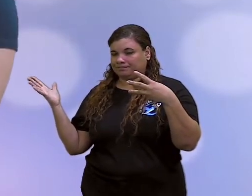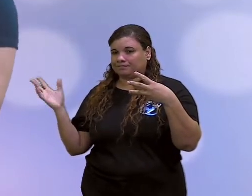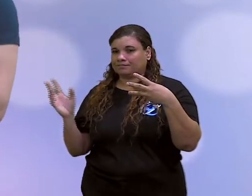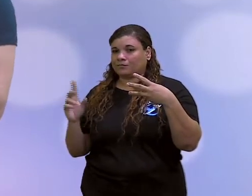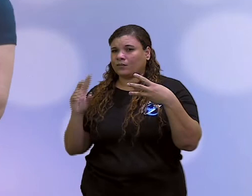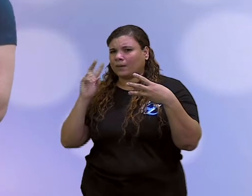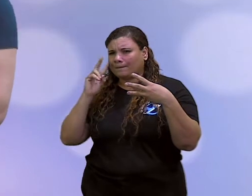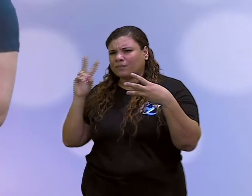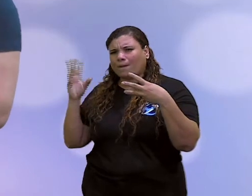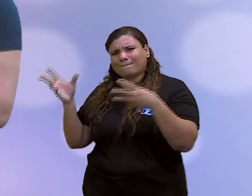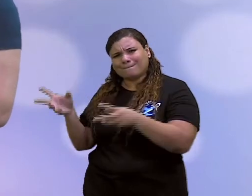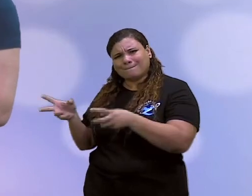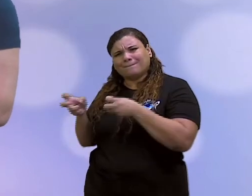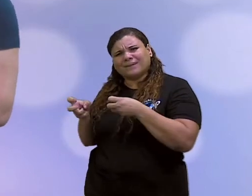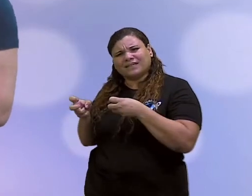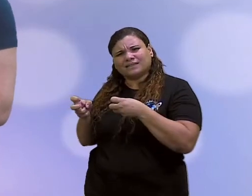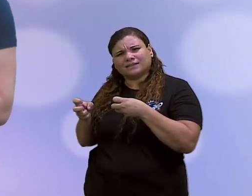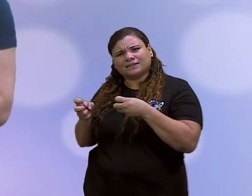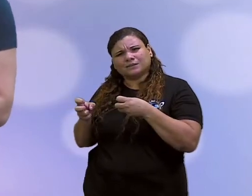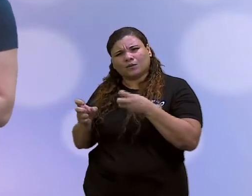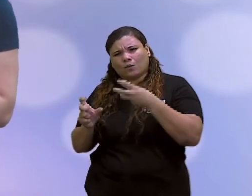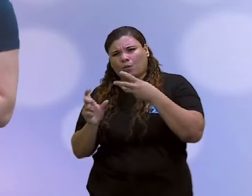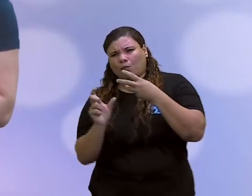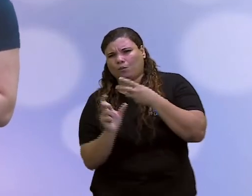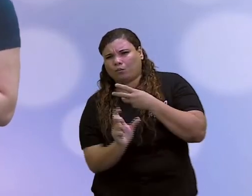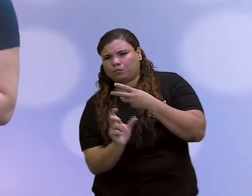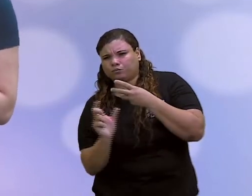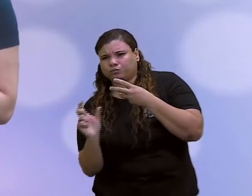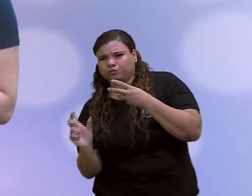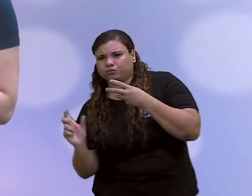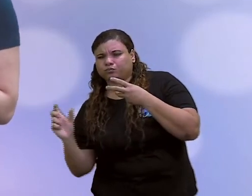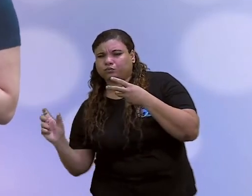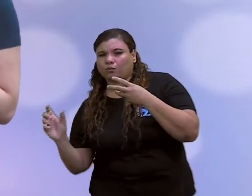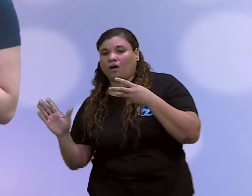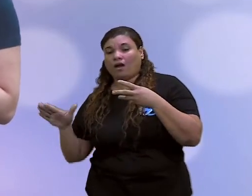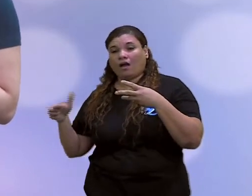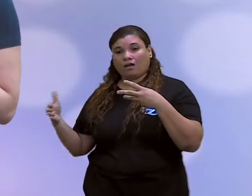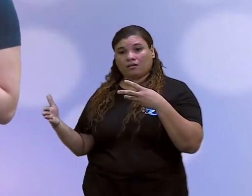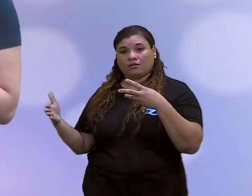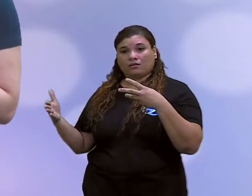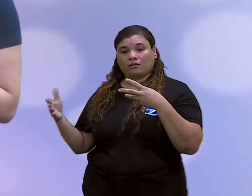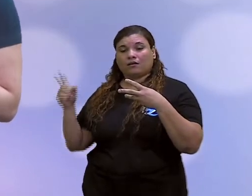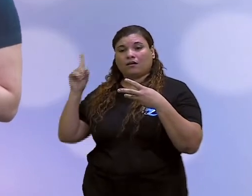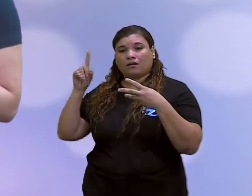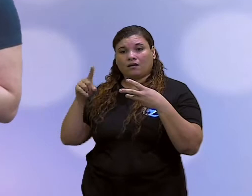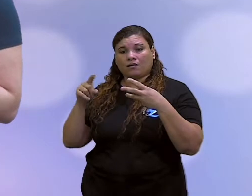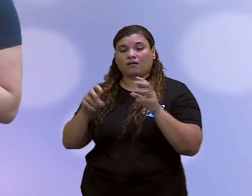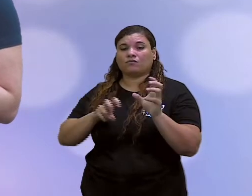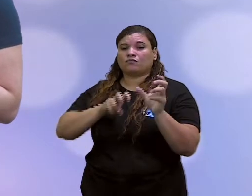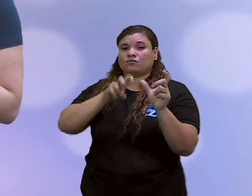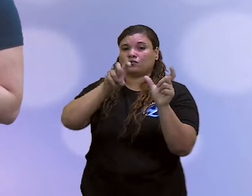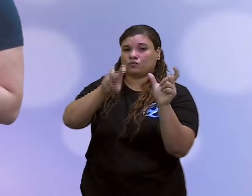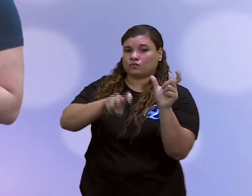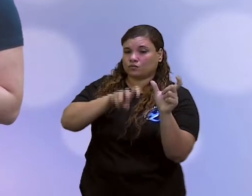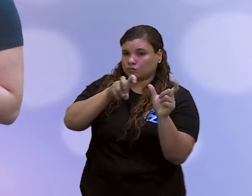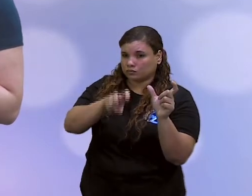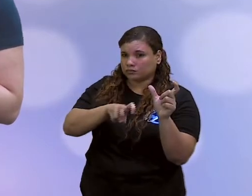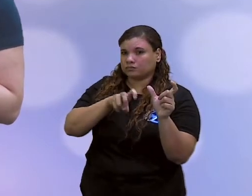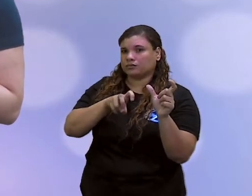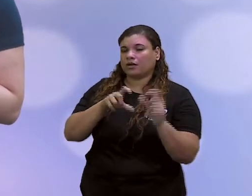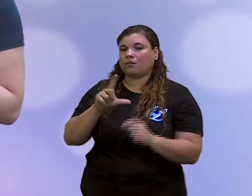ó. Ele pode ser representado por um advérbio, uma locução adverbial, ou uma